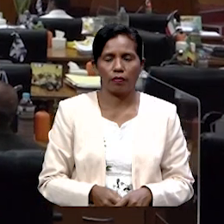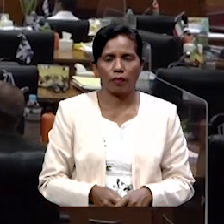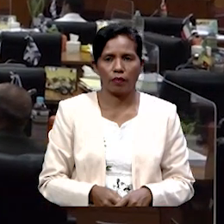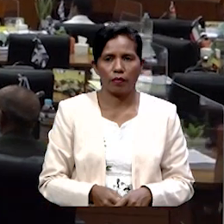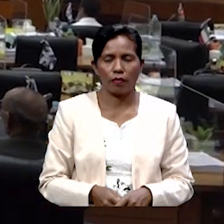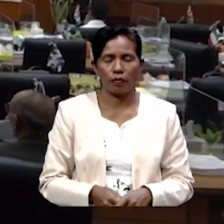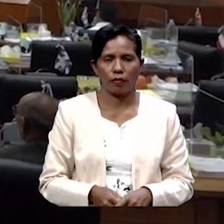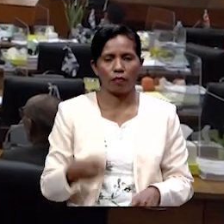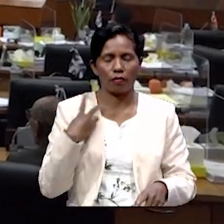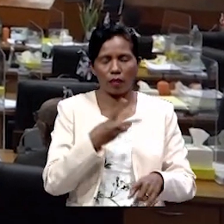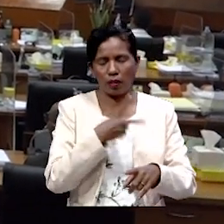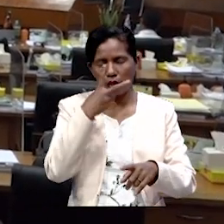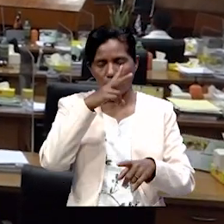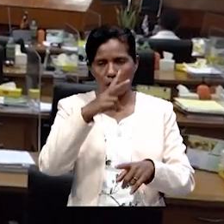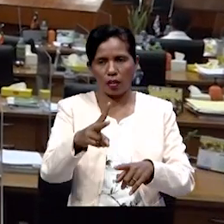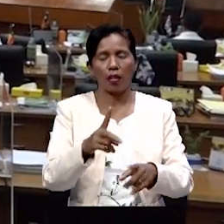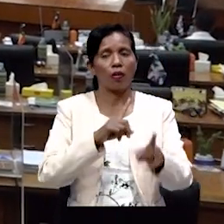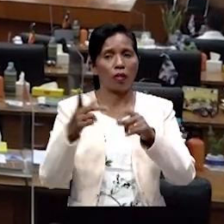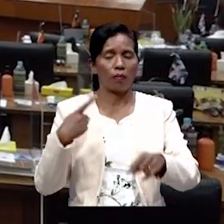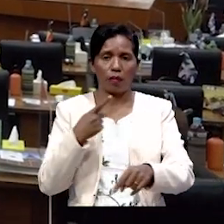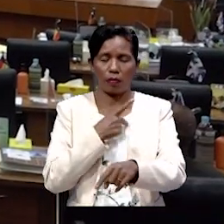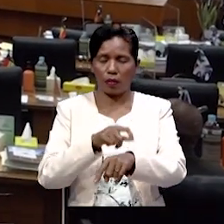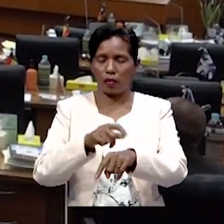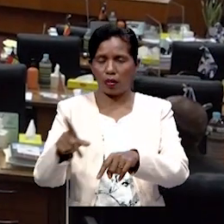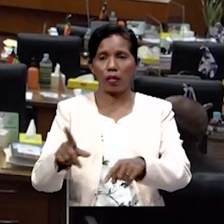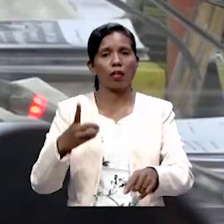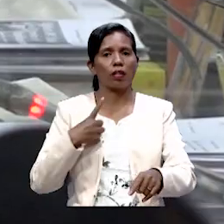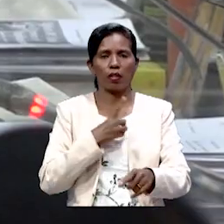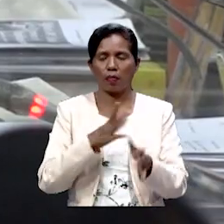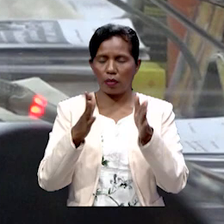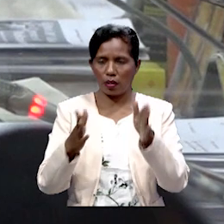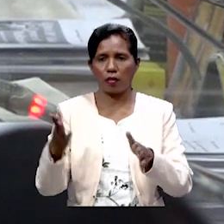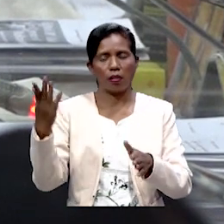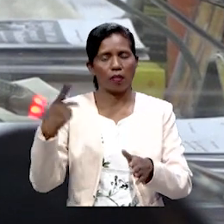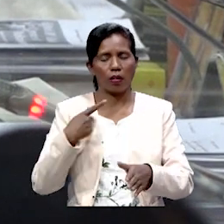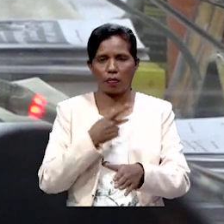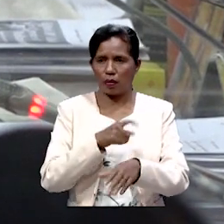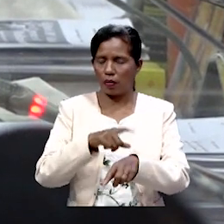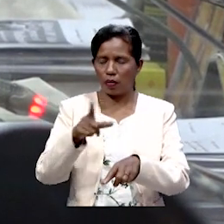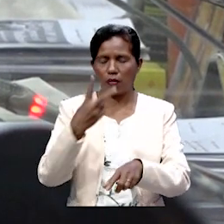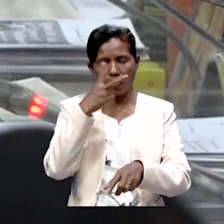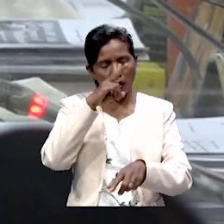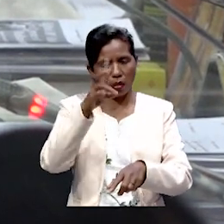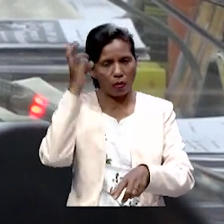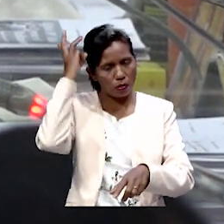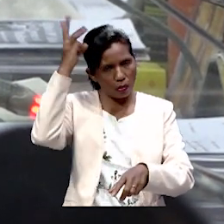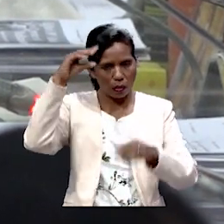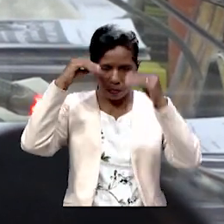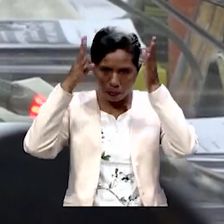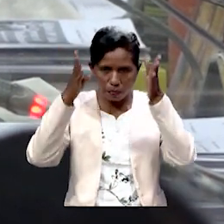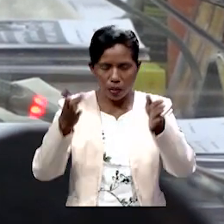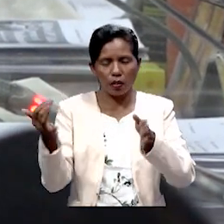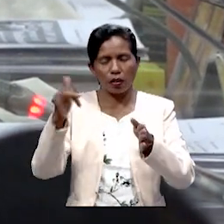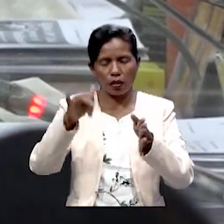a intervenção em plenária semana, representante do povo e Parlamento Nacional preocupa o professor contratado Sirane Vida,